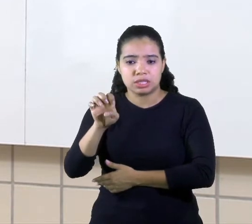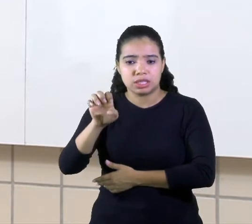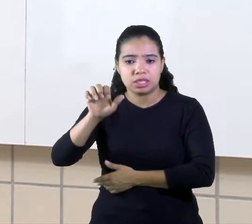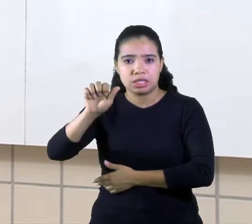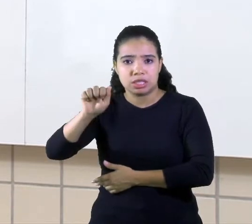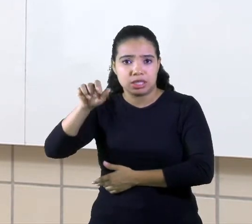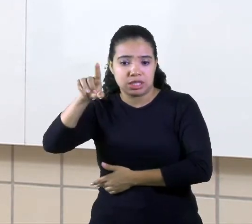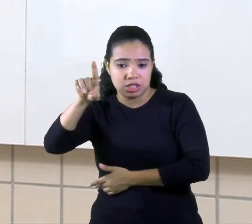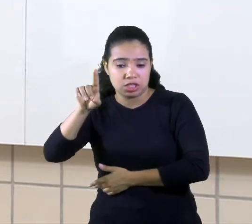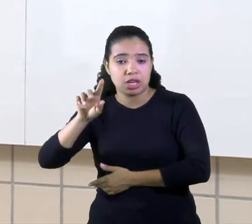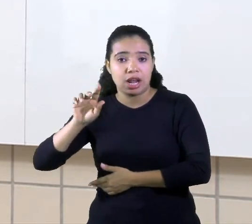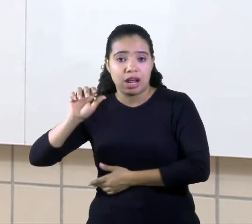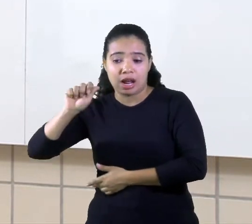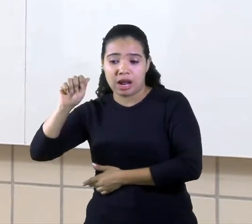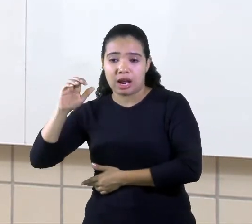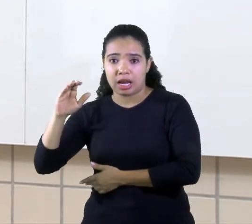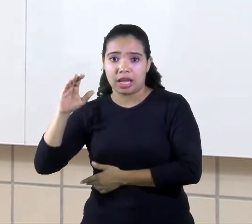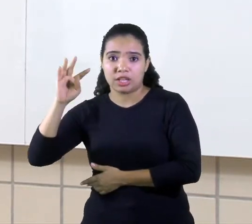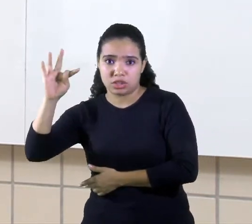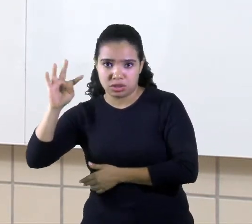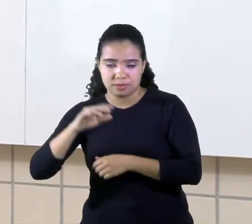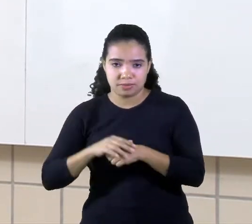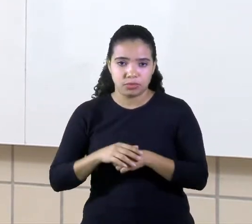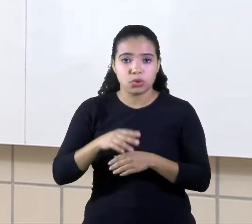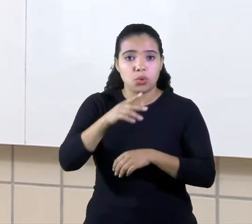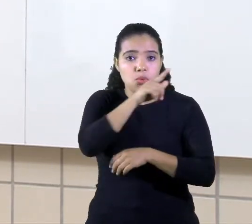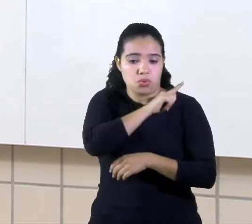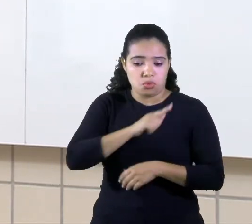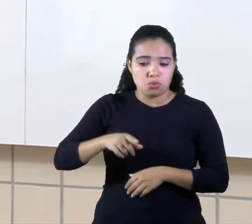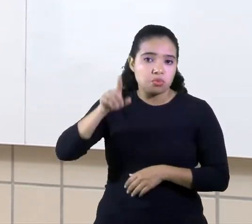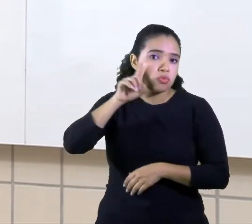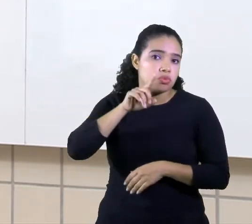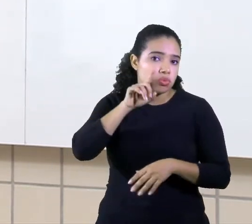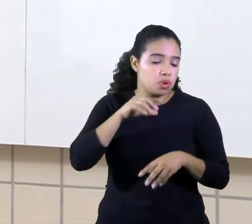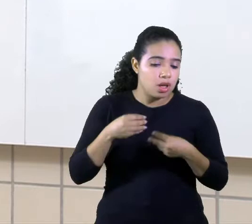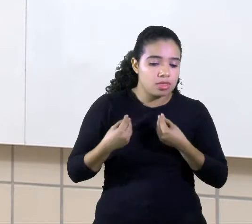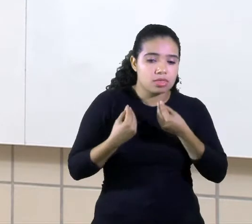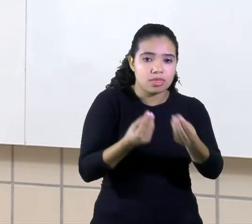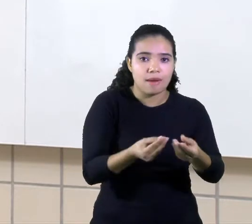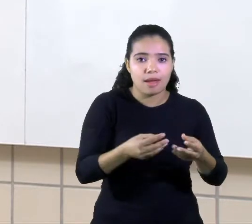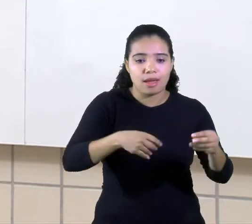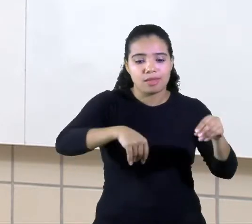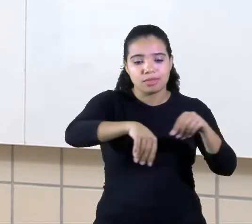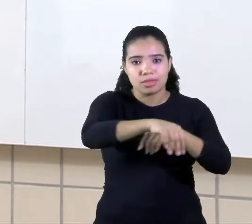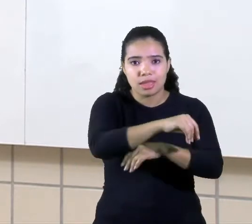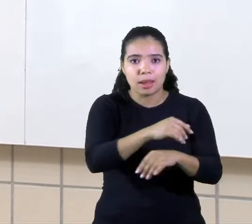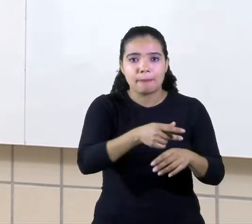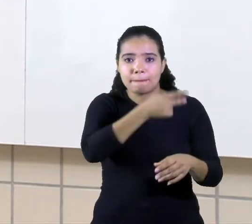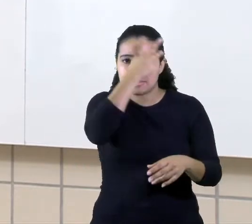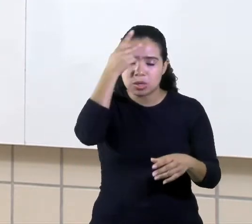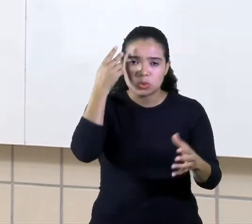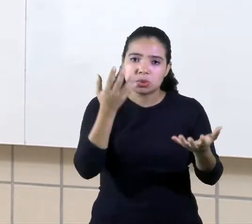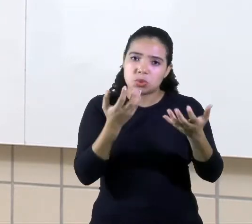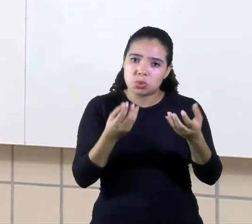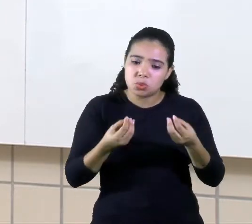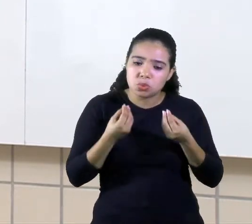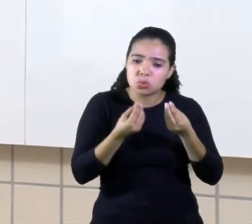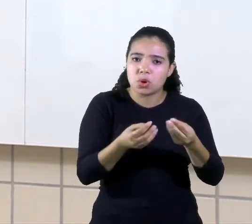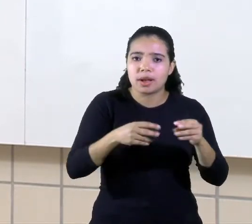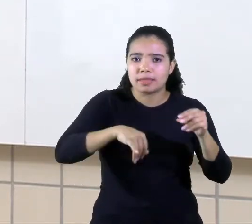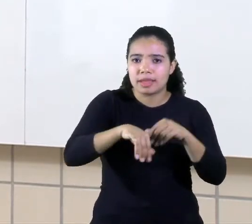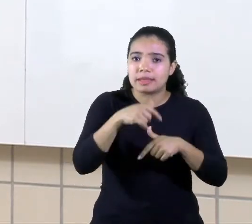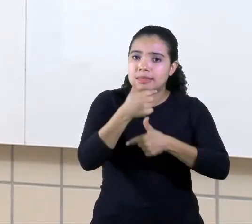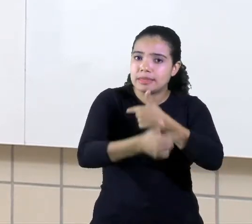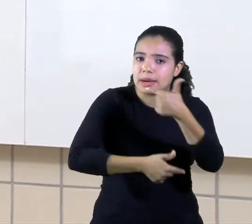montou um projeto doando terra para aquelas pessoas que queriam realmente utilizar a terra para